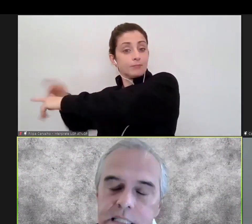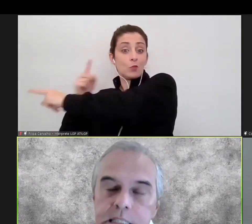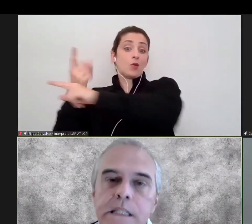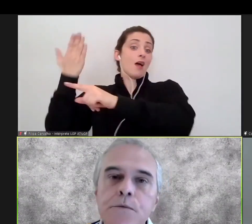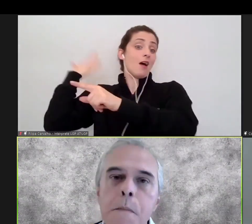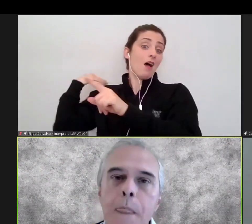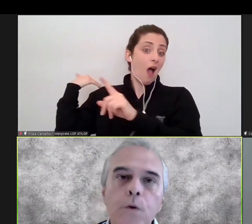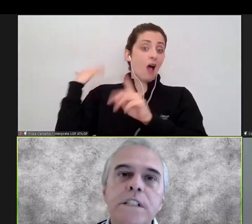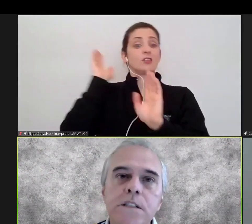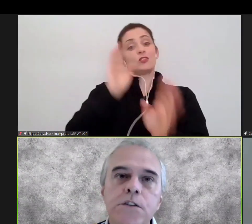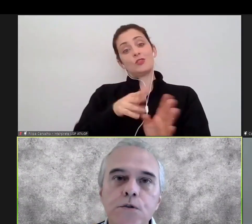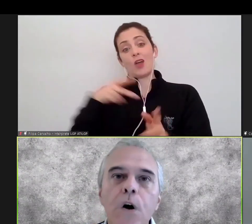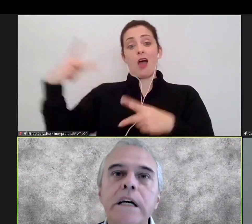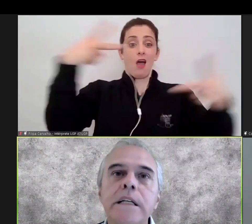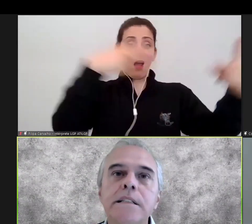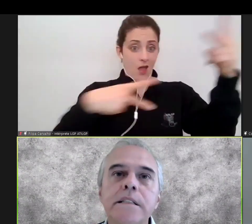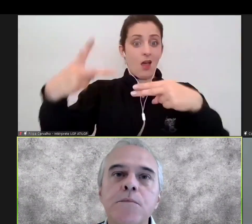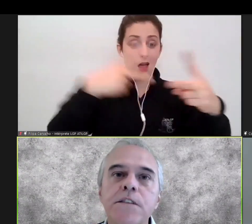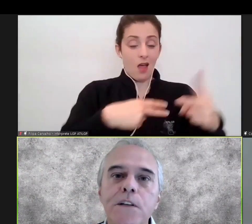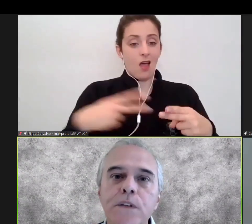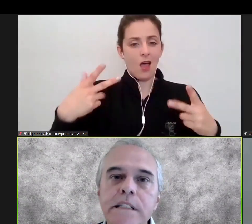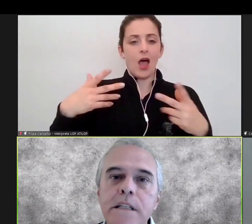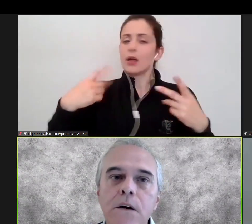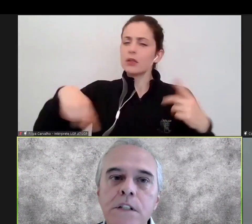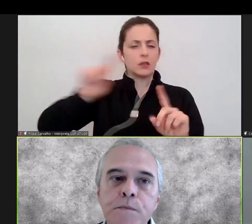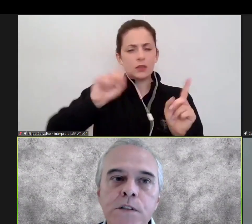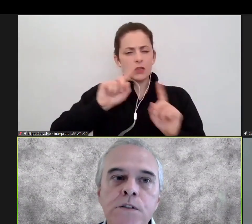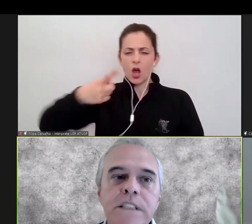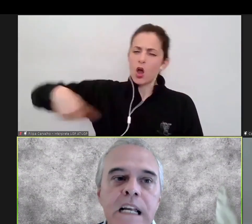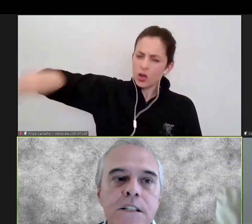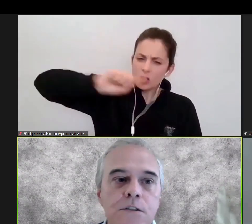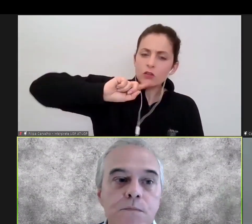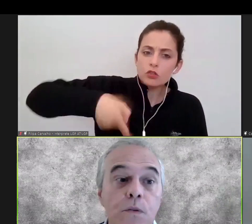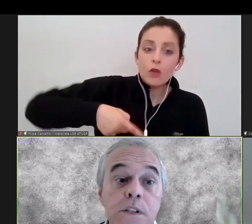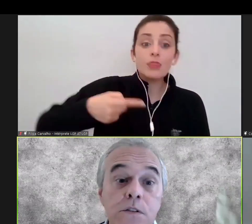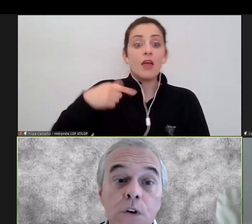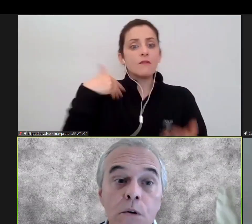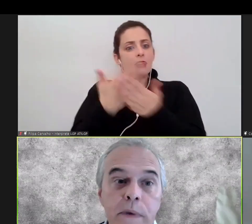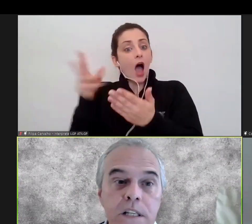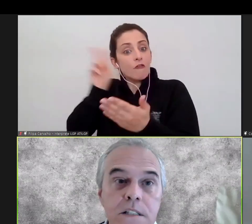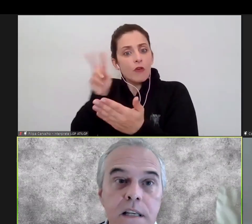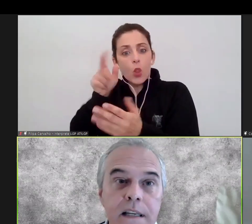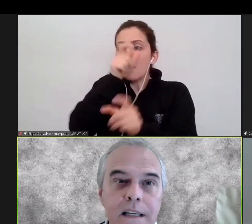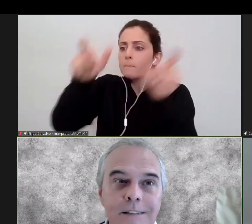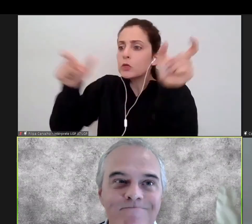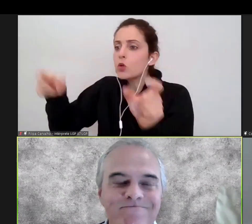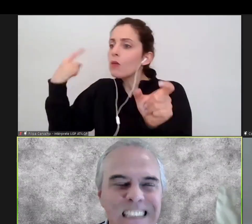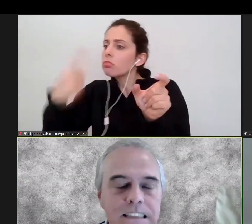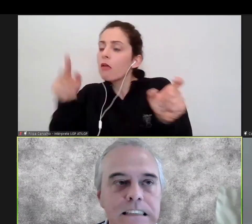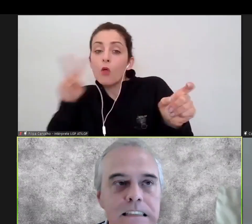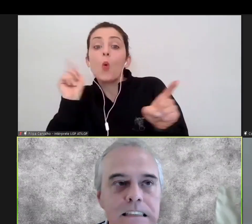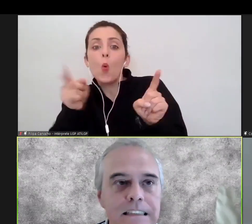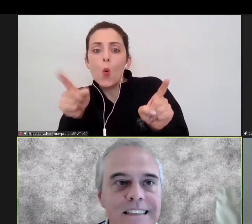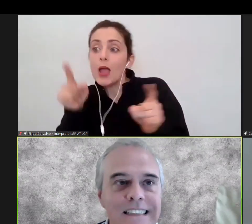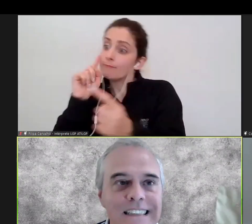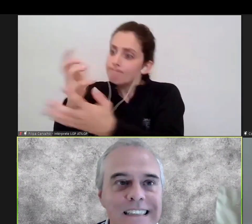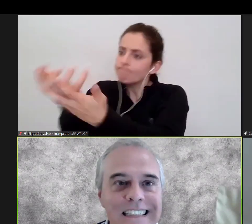conhecer, sim, outras histórias e temos que valorizar o que as pessoas trazem de bom. Isso, normalmente, é